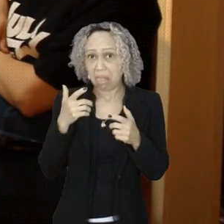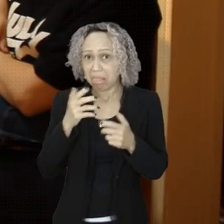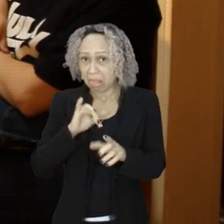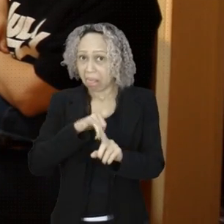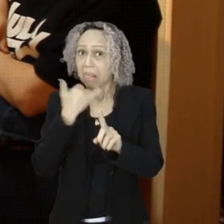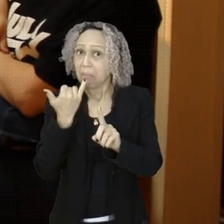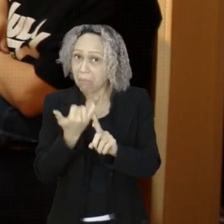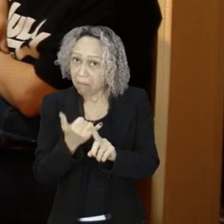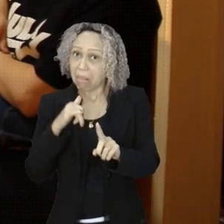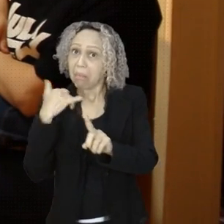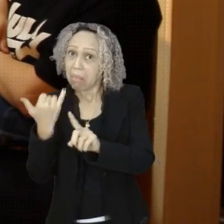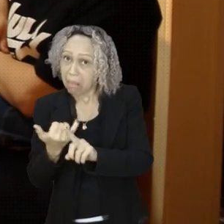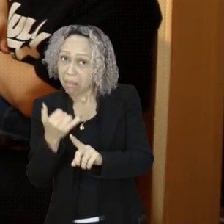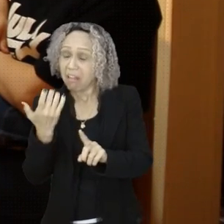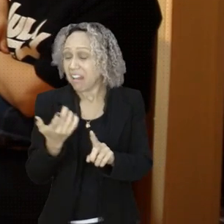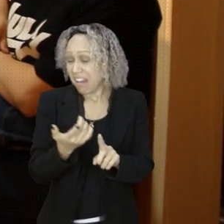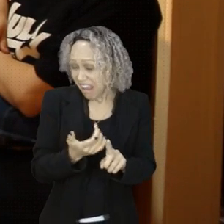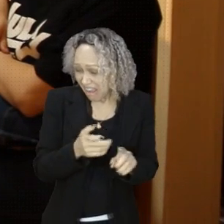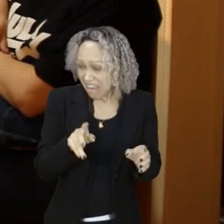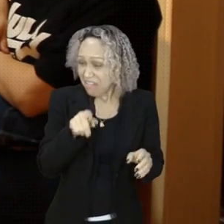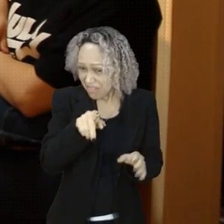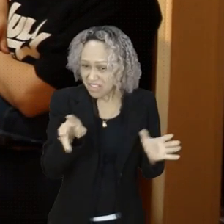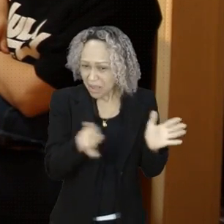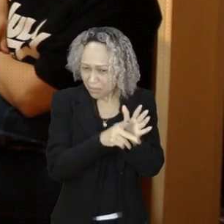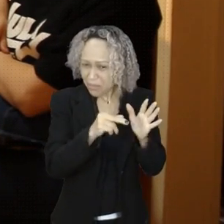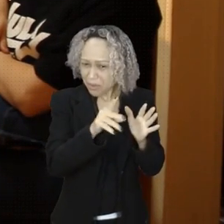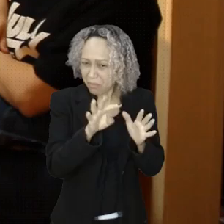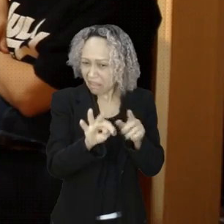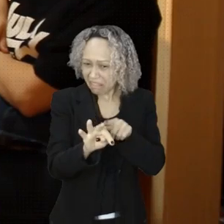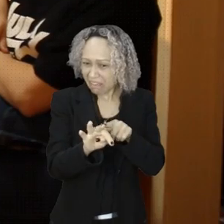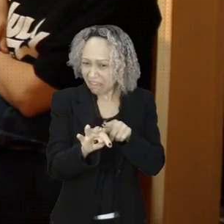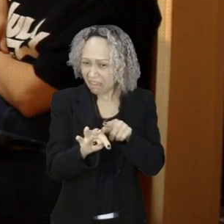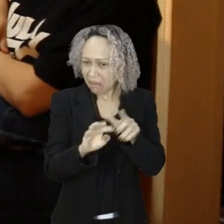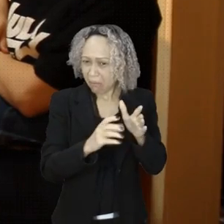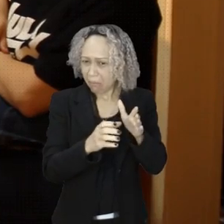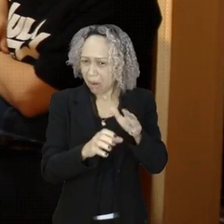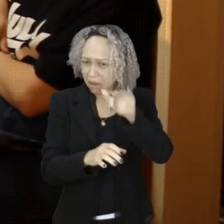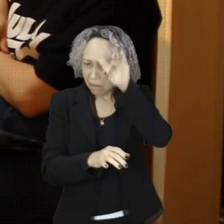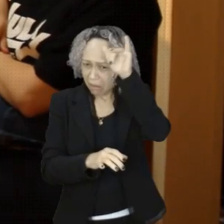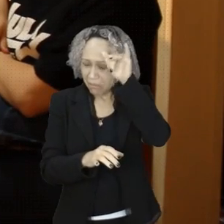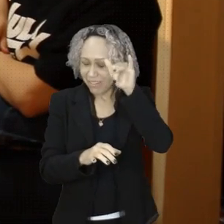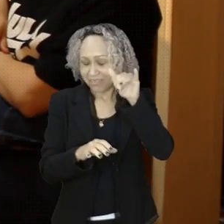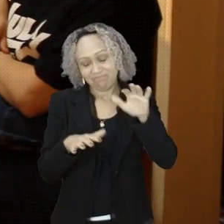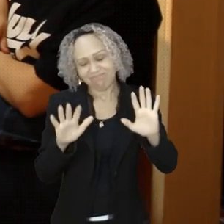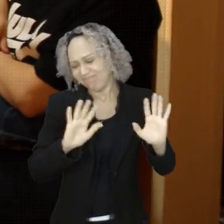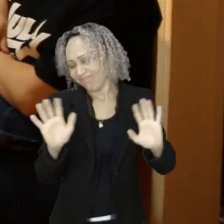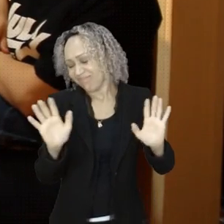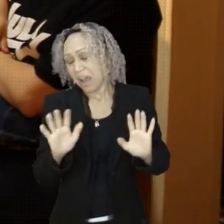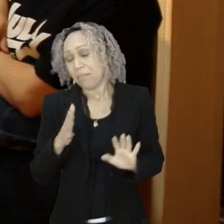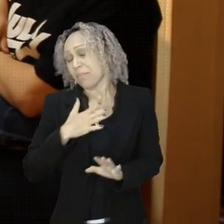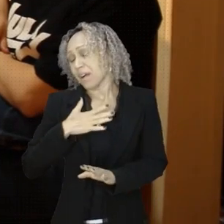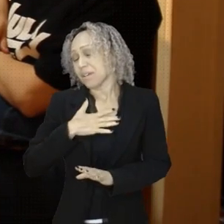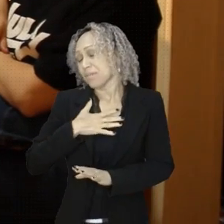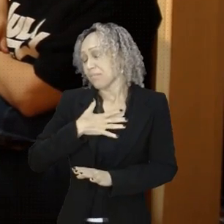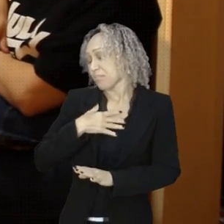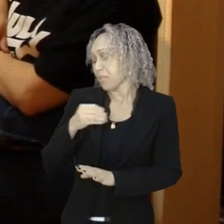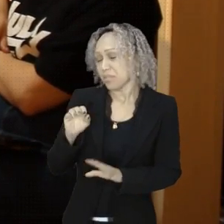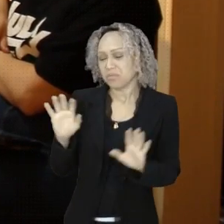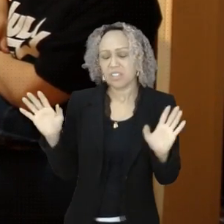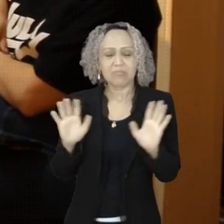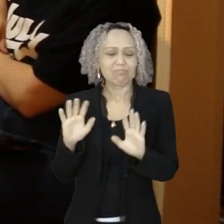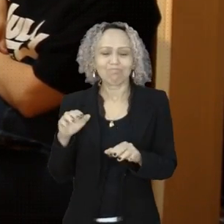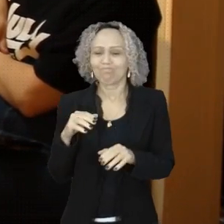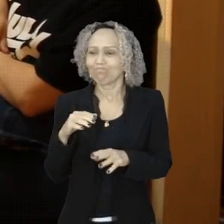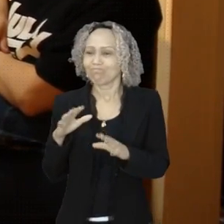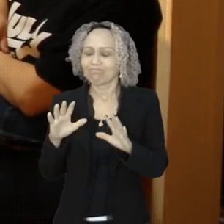gente nas atividades e tal, né? E então era isso, as minhas crianças nasceram nesse